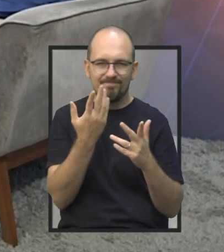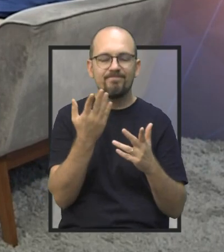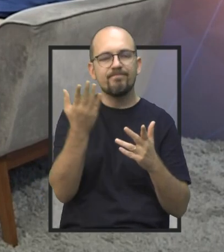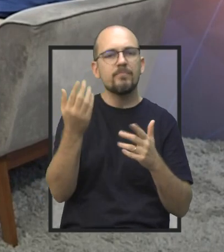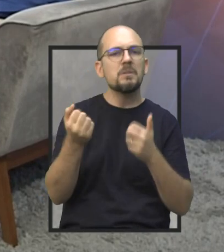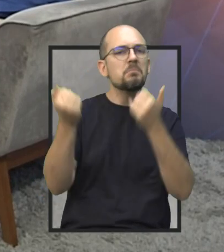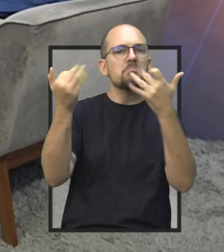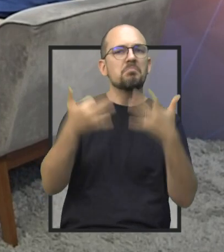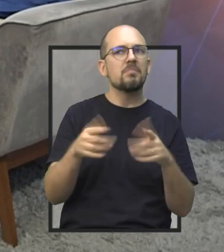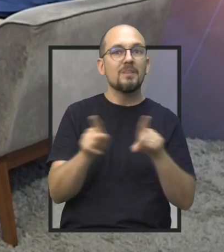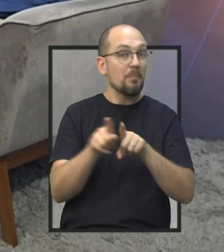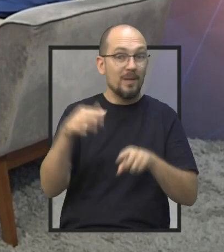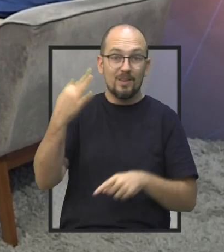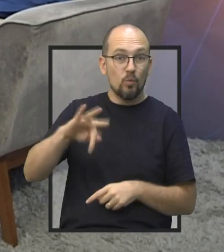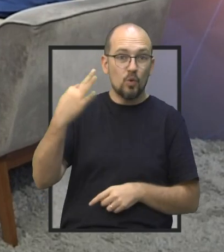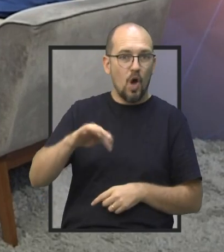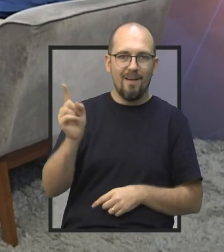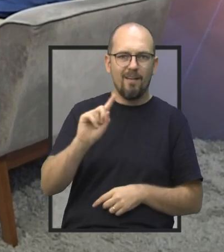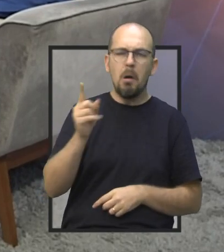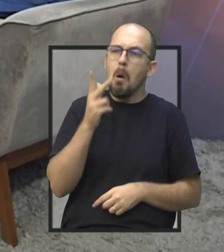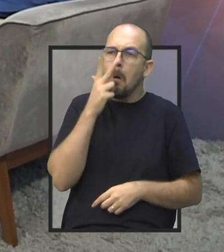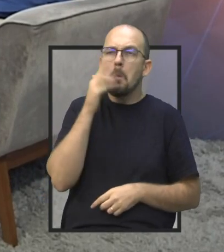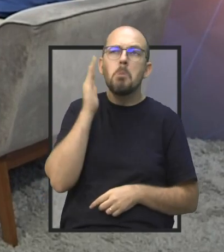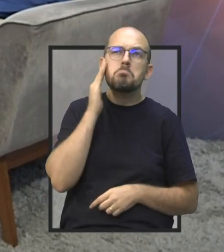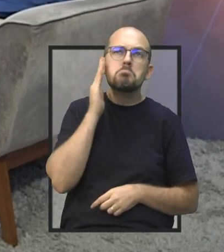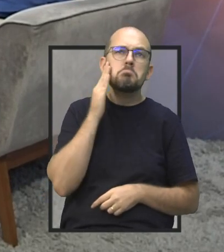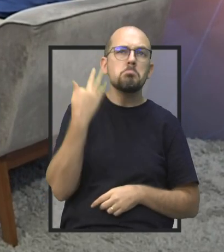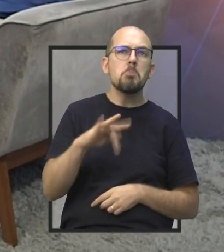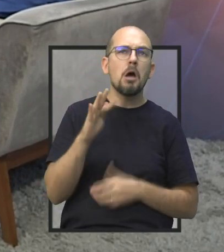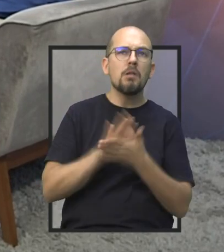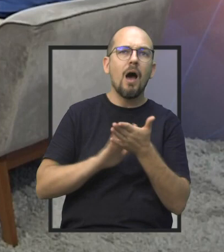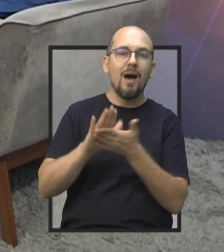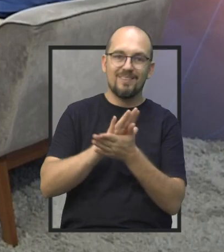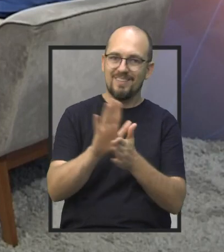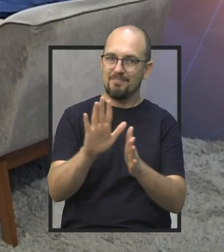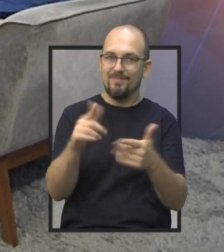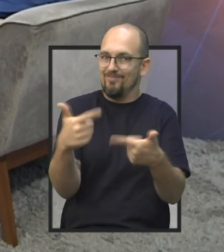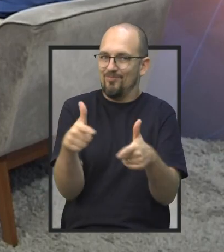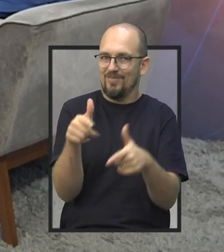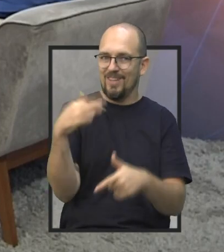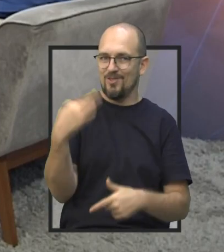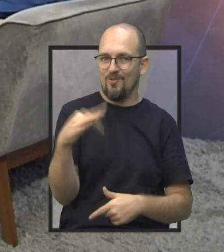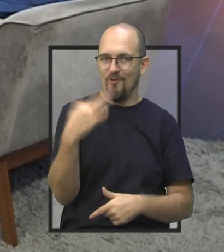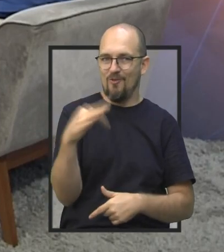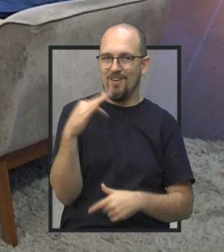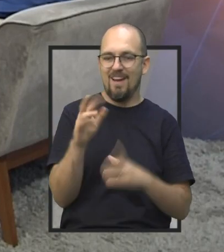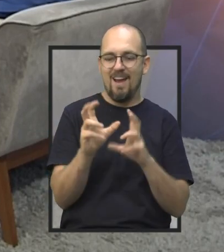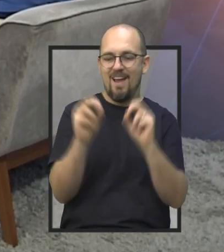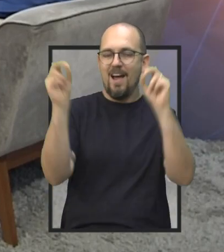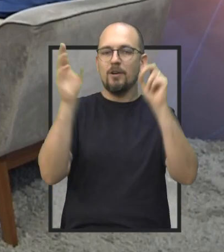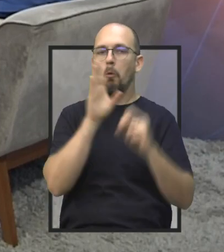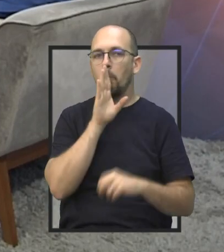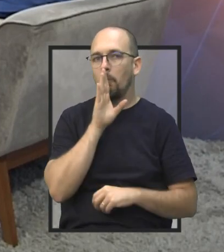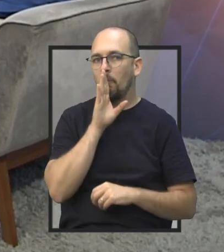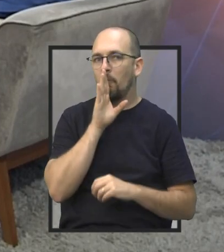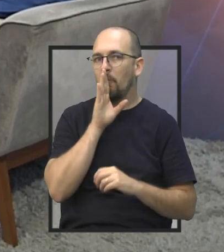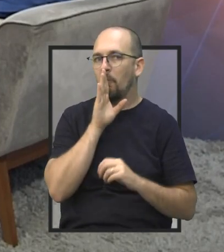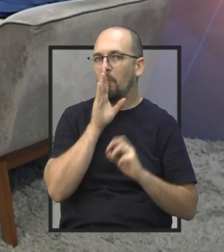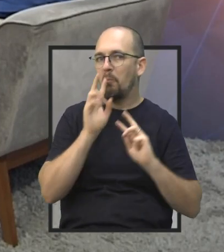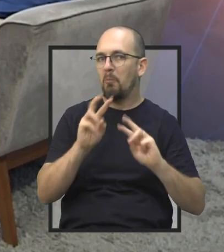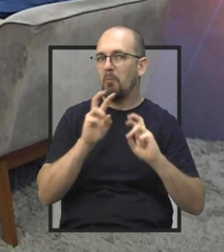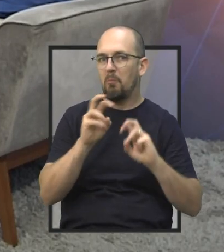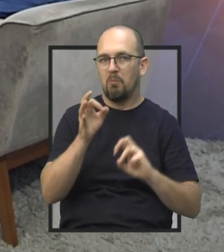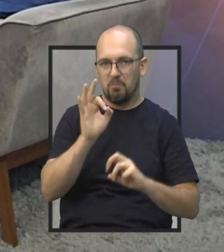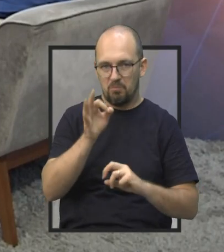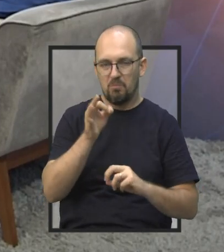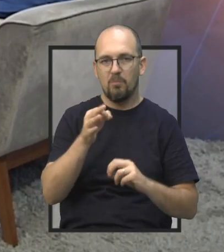que não dói, né? Às vezes, eu nunca senti nenhuma dor. Necessariamente você não precisa sentir dor para ter esses problemas, para realmente apresentar